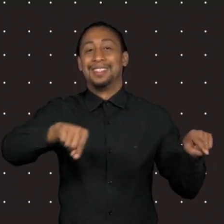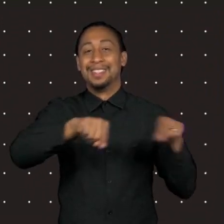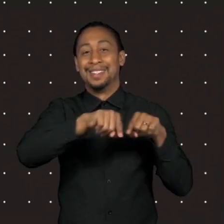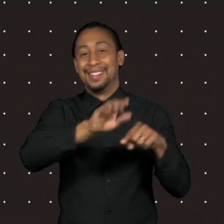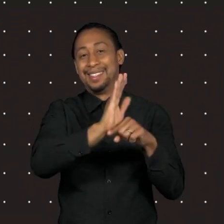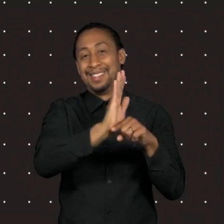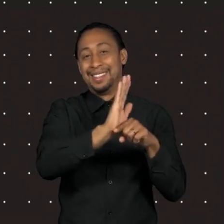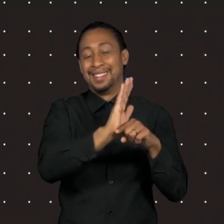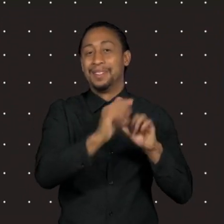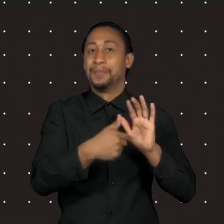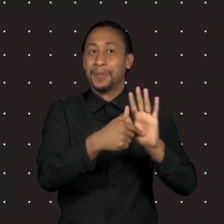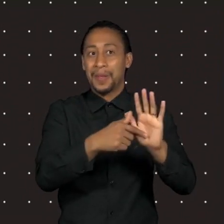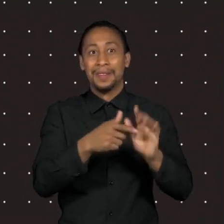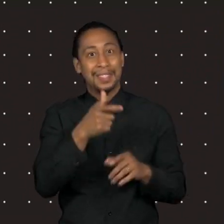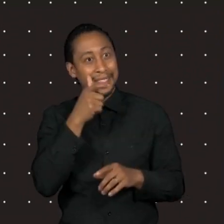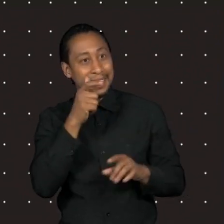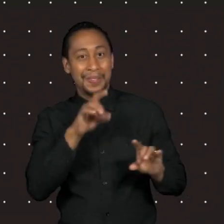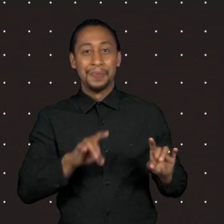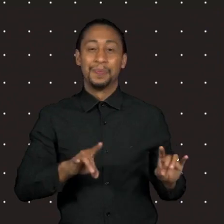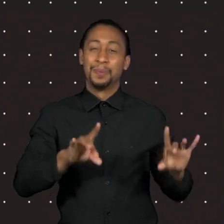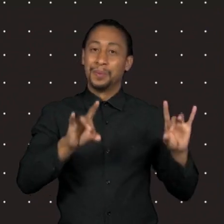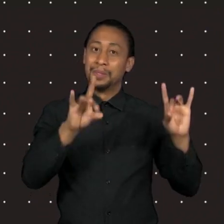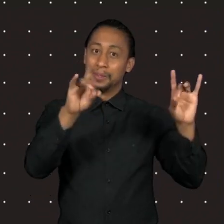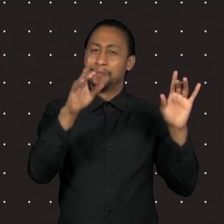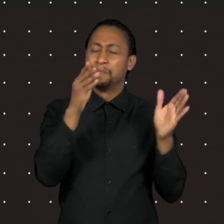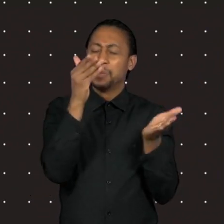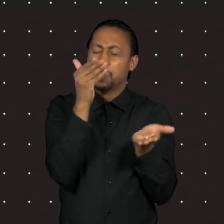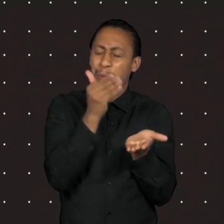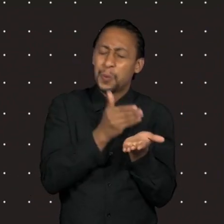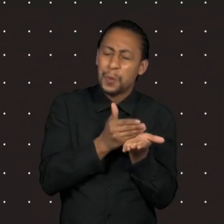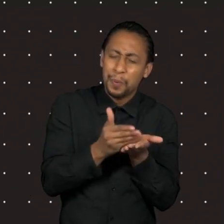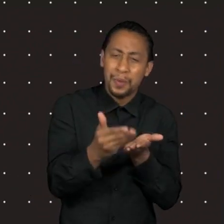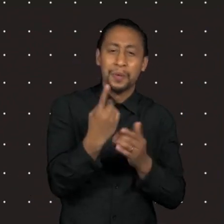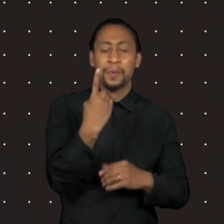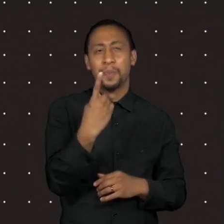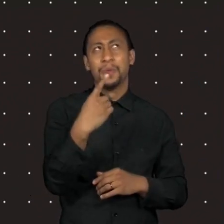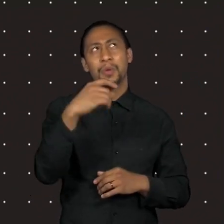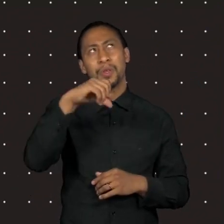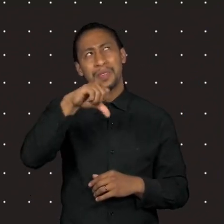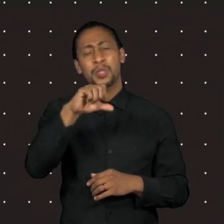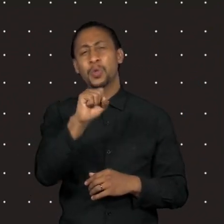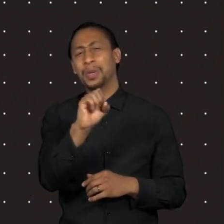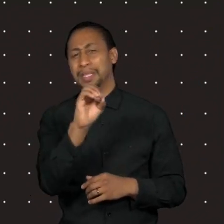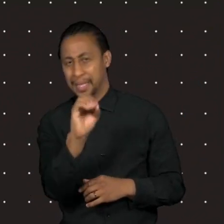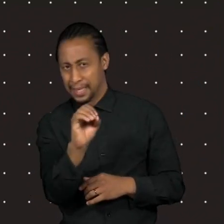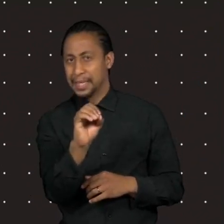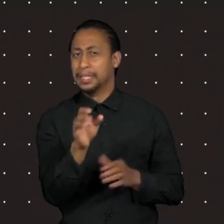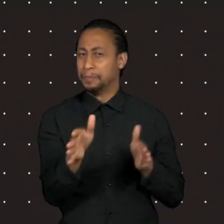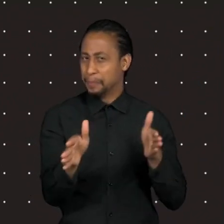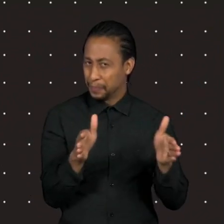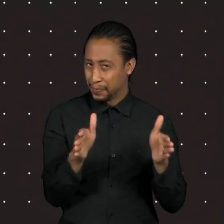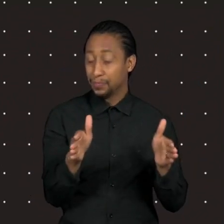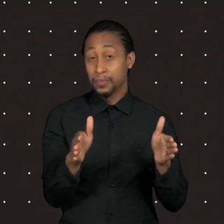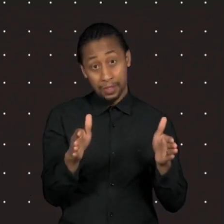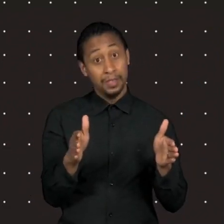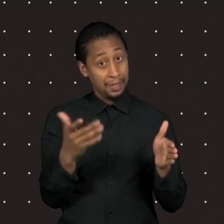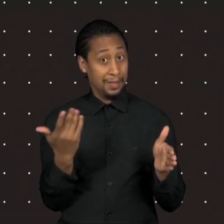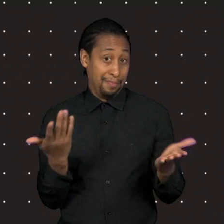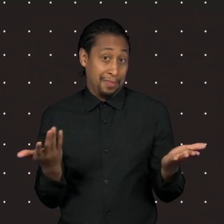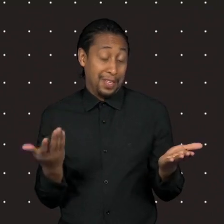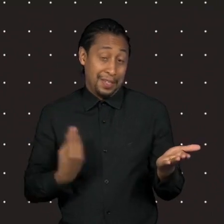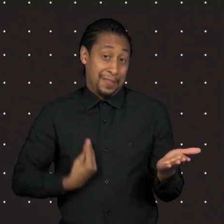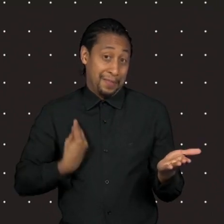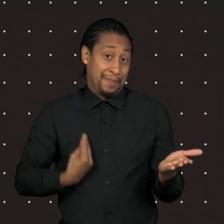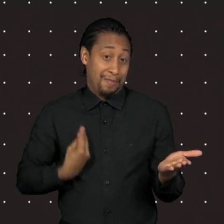e sessões especiais de cinema no inicinho dos anos 80. E aí isso levou a gente a conviver,